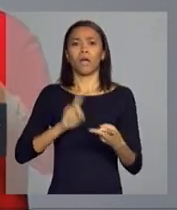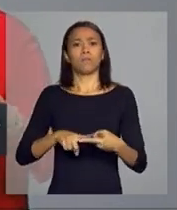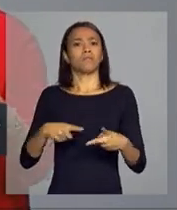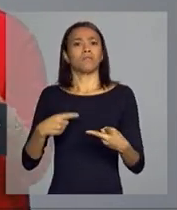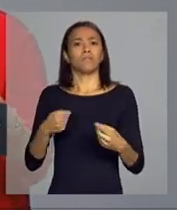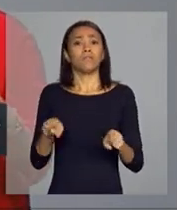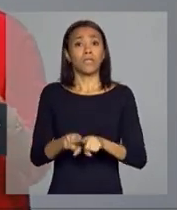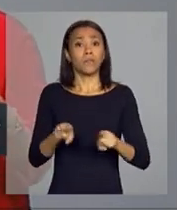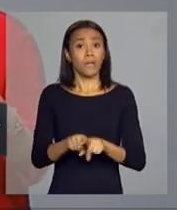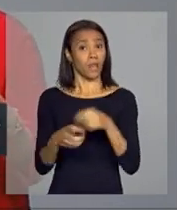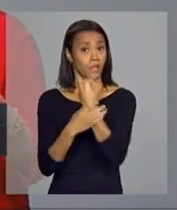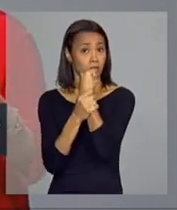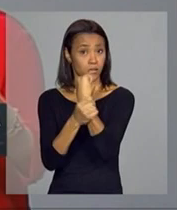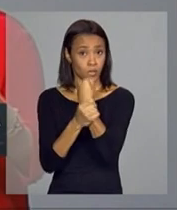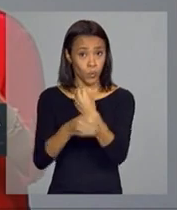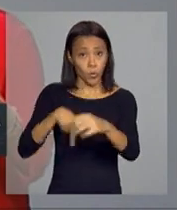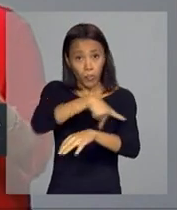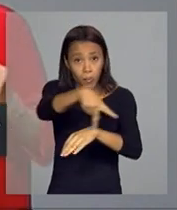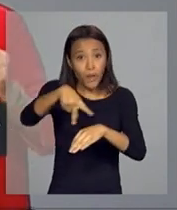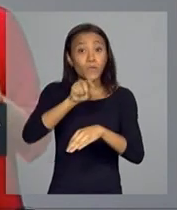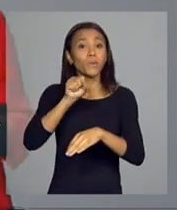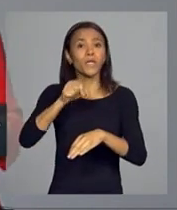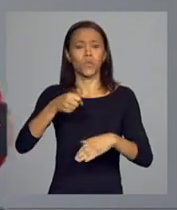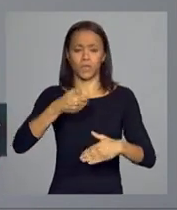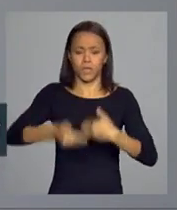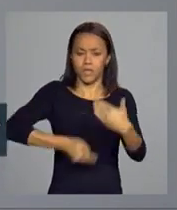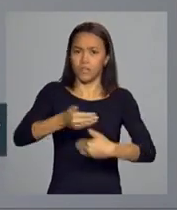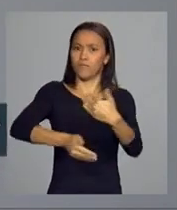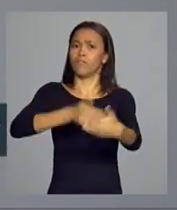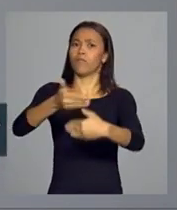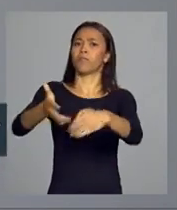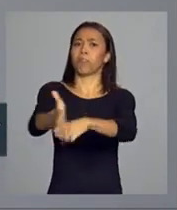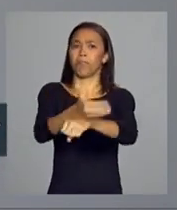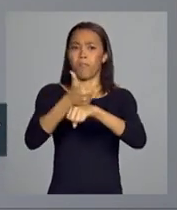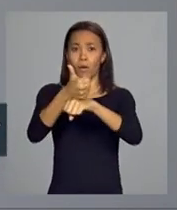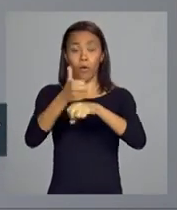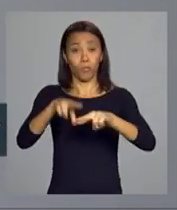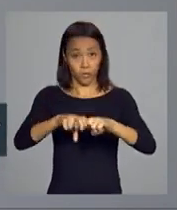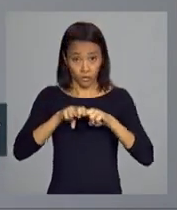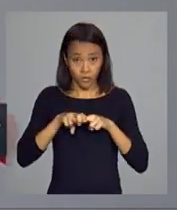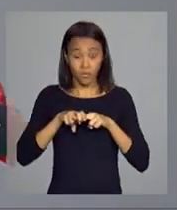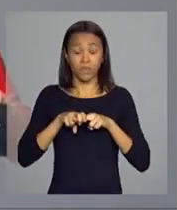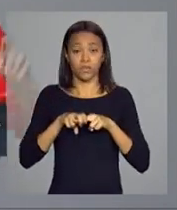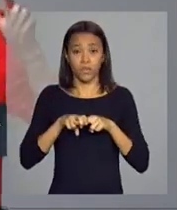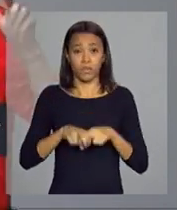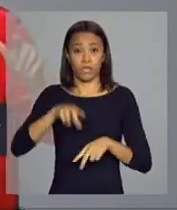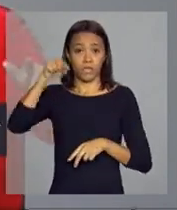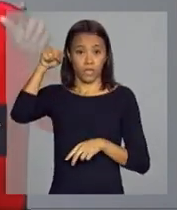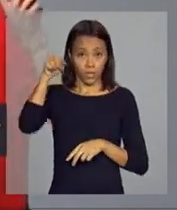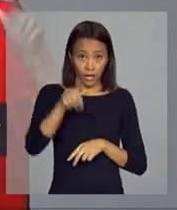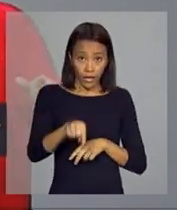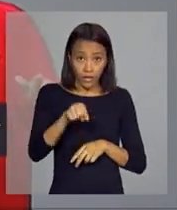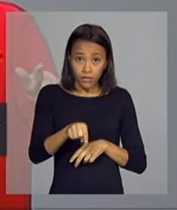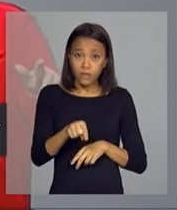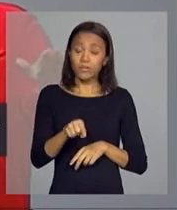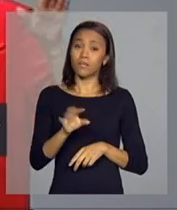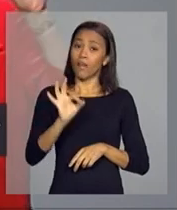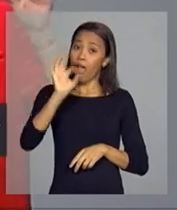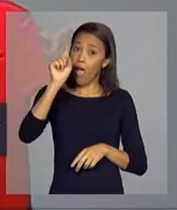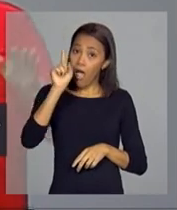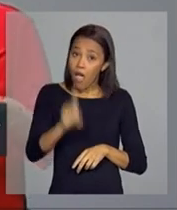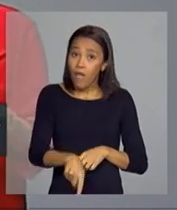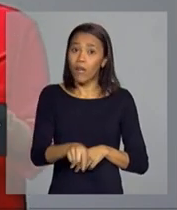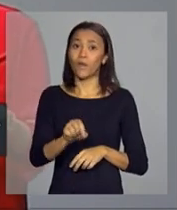garantam para o país um crescimento de outra qualidade. Por isso, esse é, de fato,